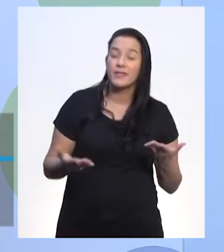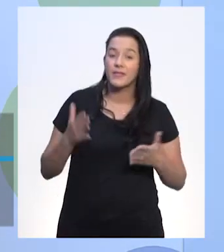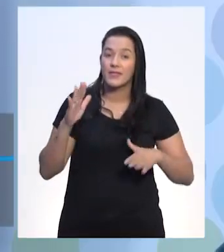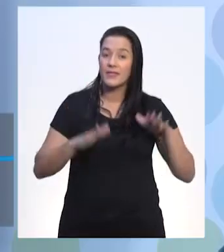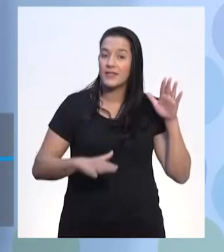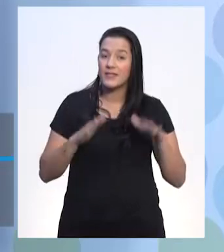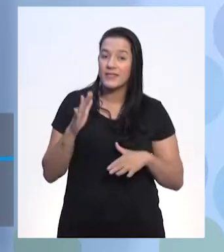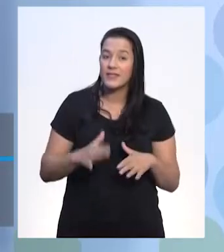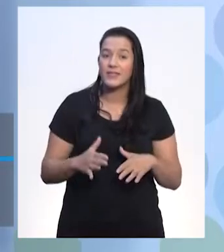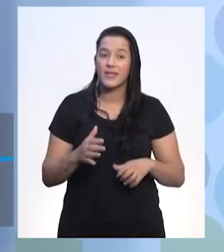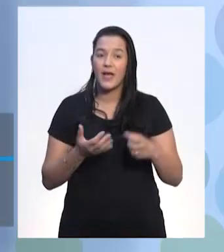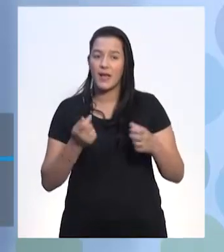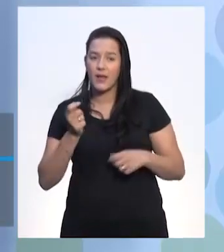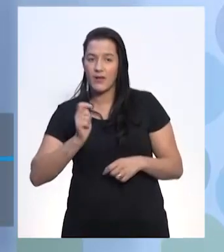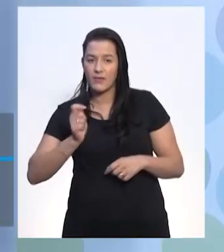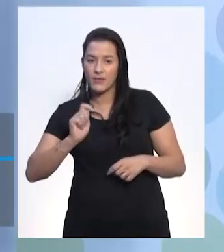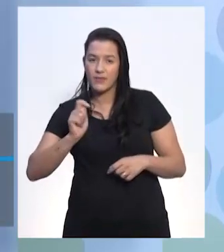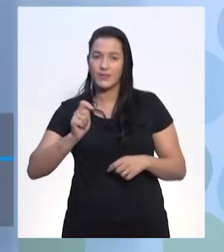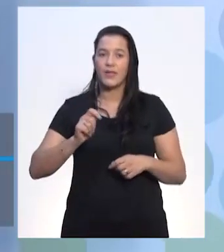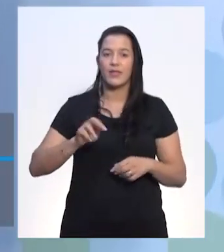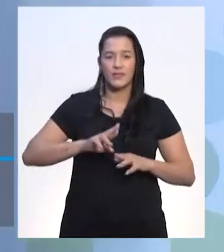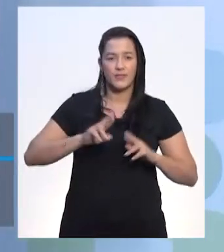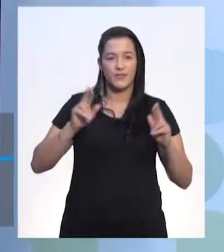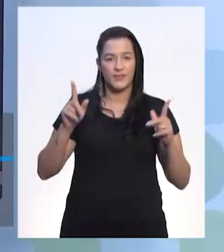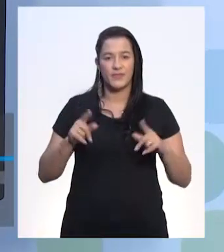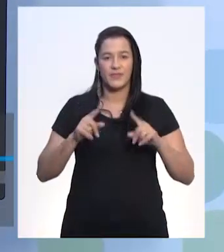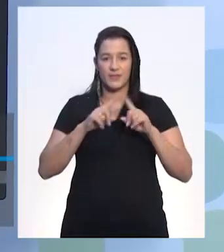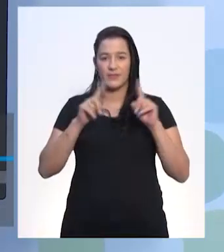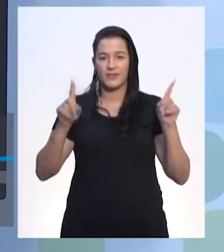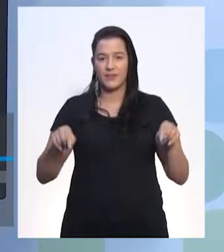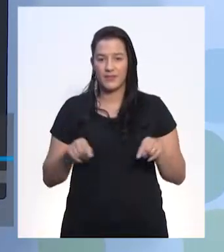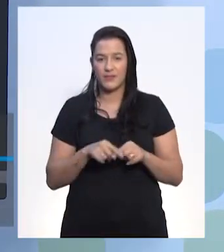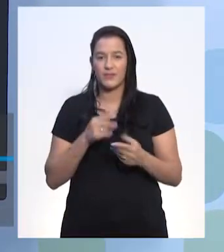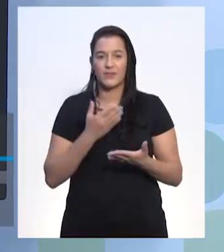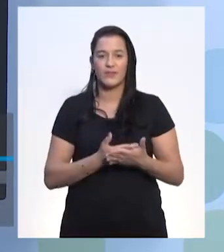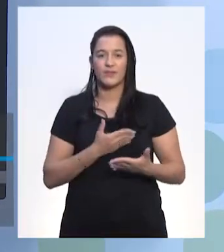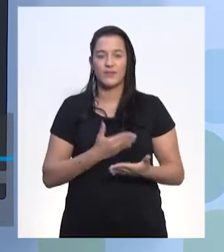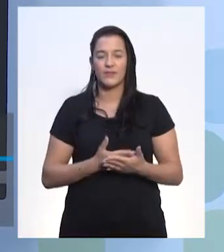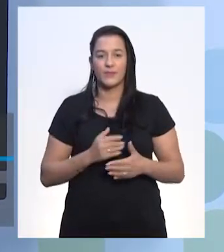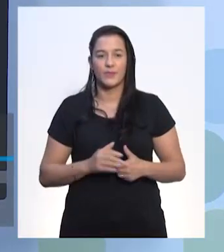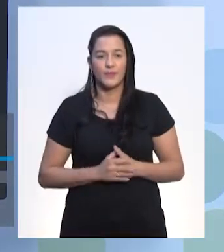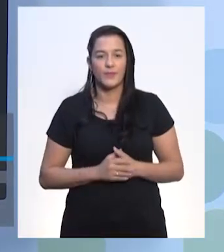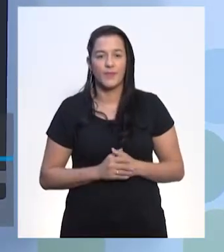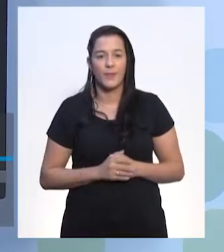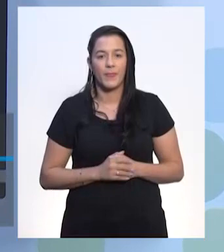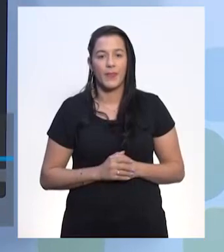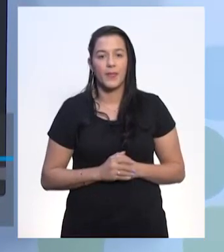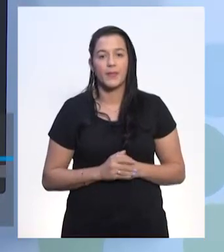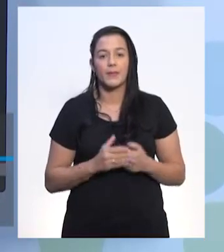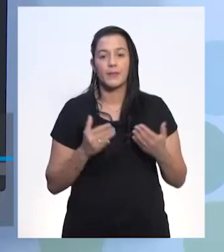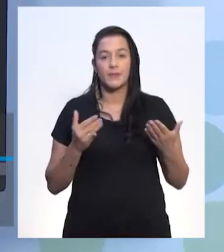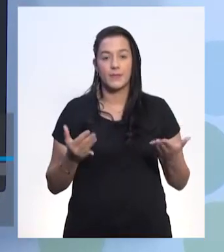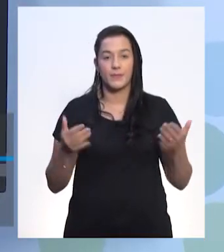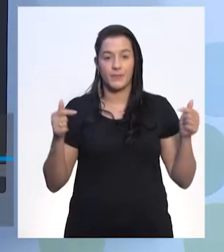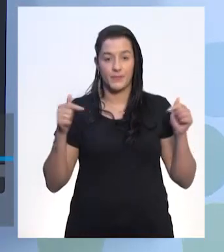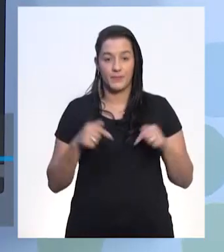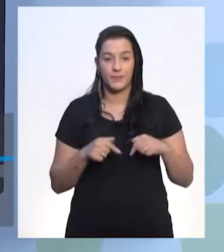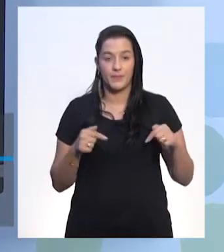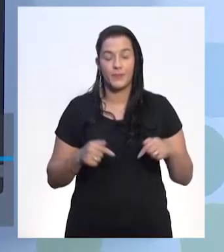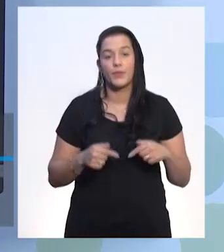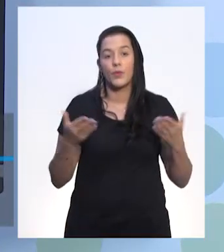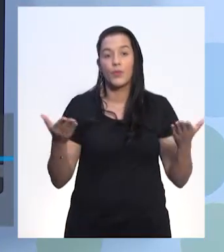uma tremidinha, ela é diferente da nossa lousa lá da escola. Bastante, né? É isso, então. Então, aqui comigo, ó, outros